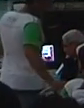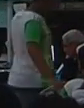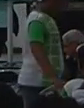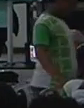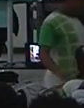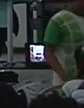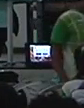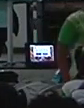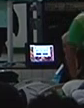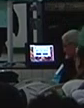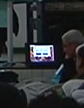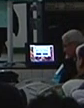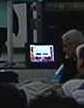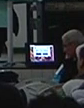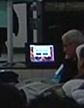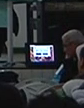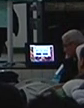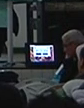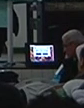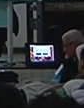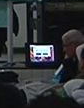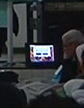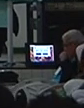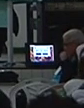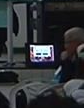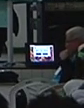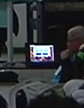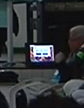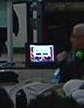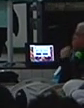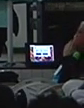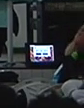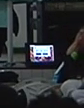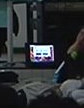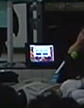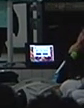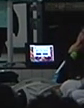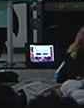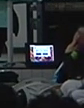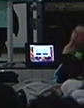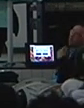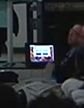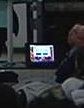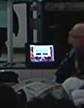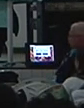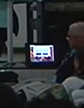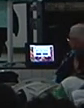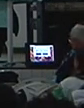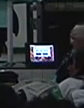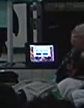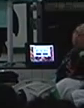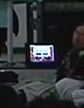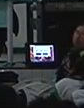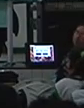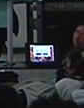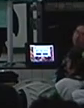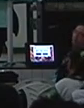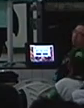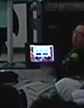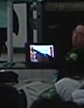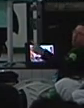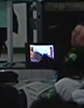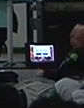Saiu hoje, para vocês verem o tanto que se trabalhou para o estudante, o resultado